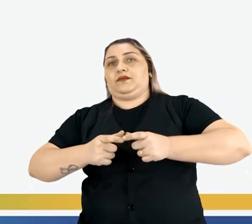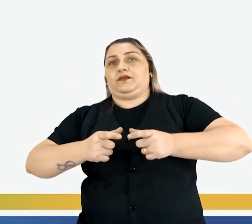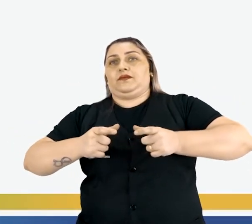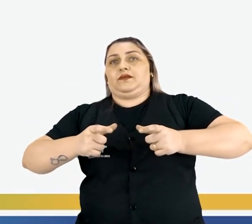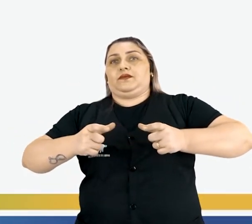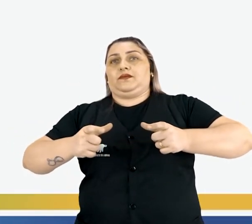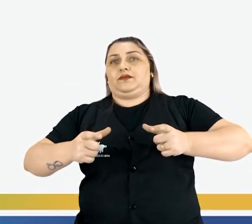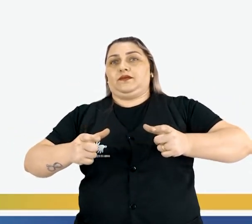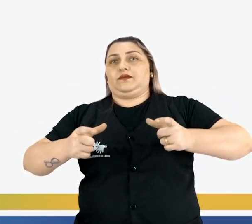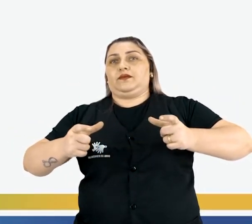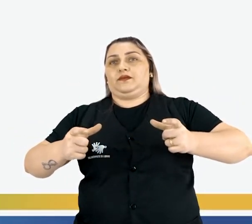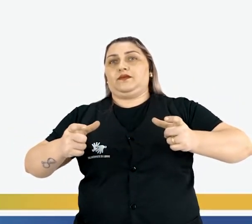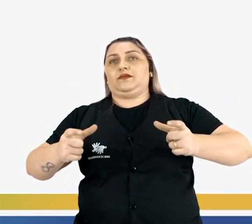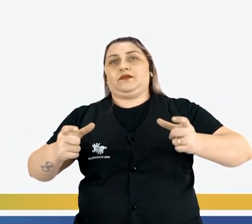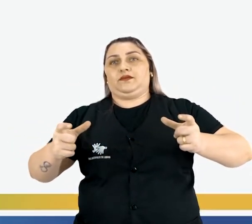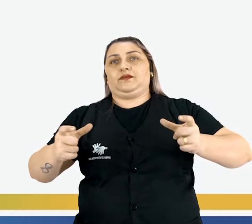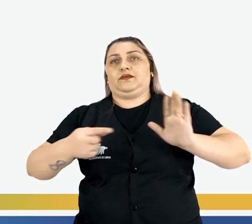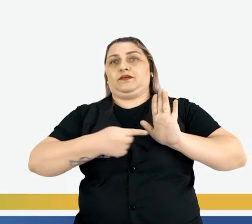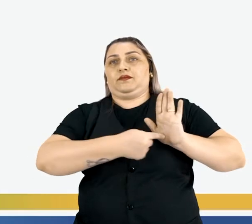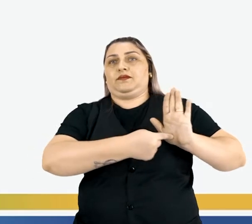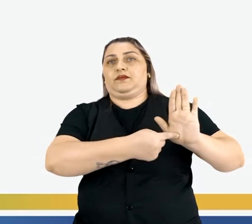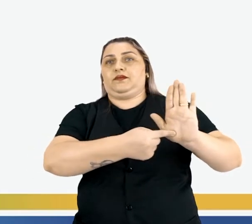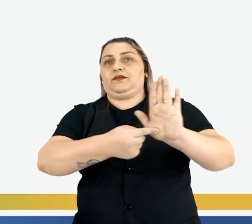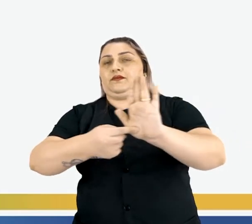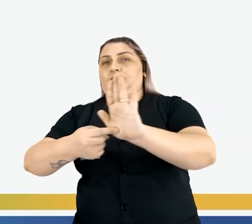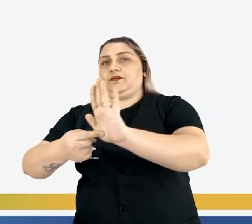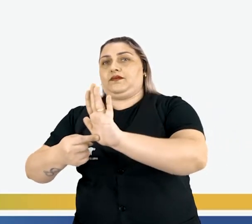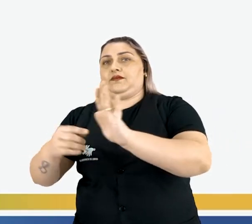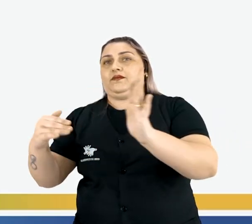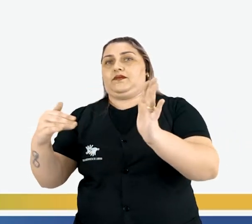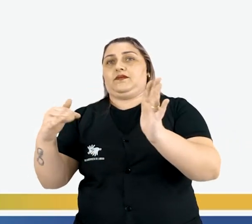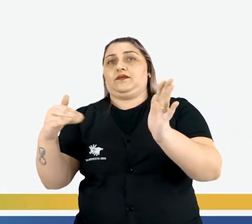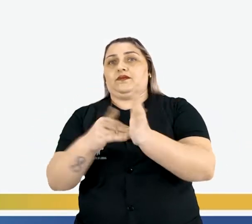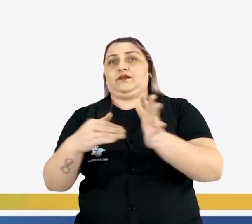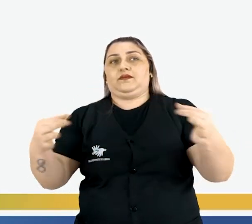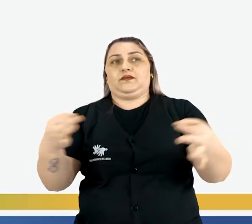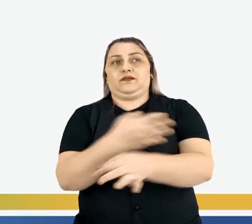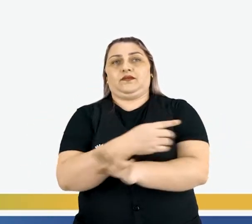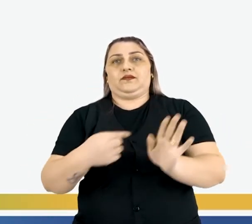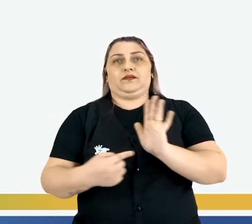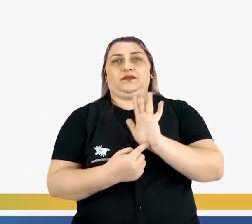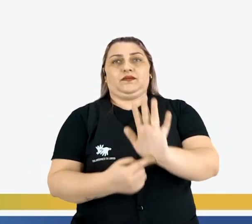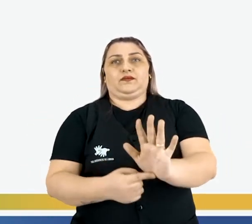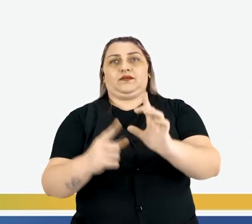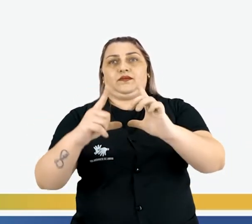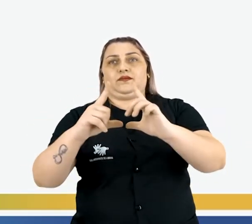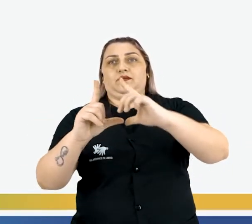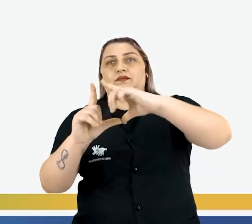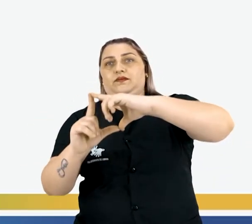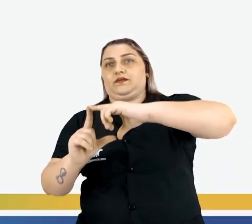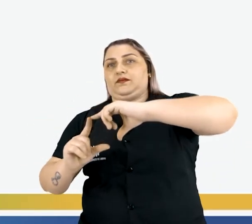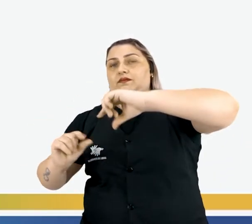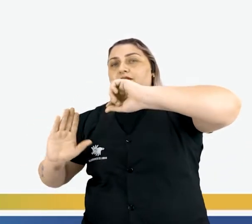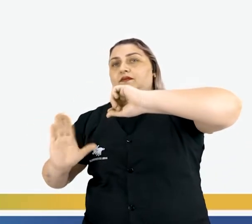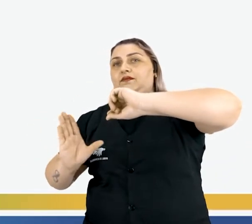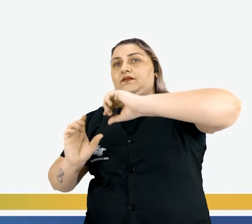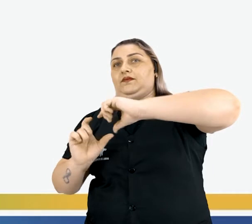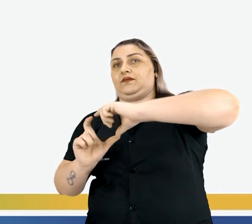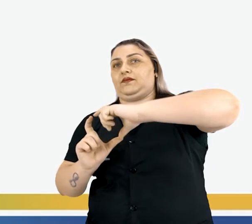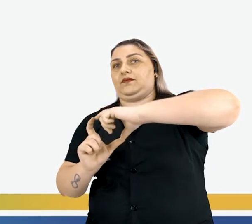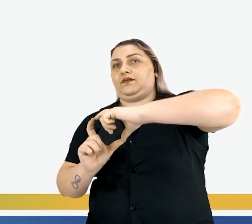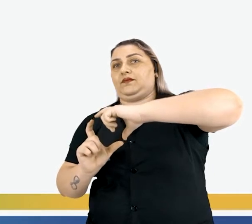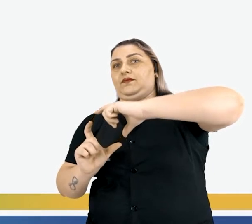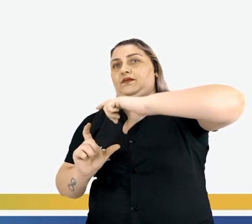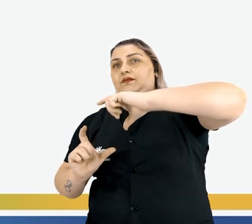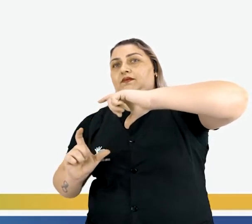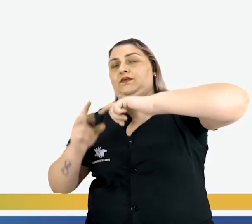está aumentando, né? Vai aparecendo ela completa, até ela ficar completa. Quando a gente vê a lua completa, ela já cresceu, e aí a